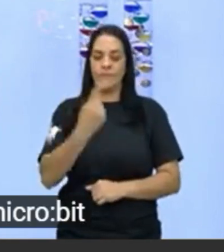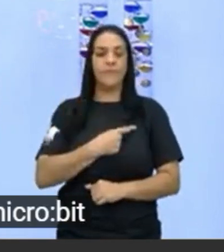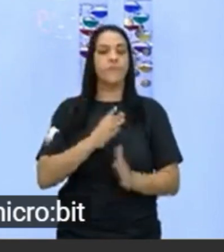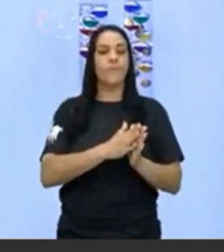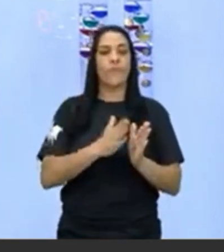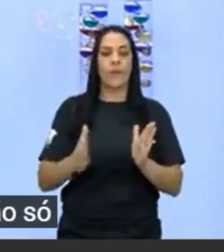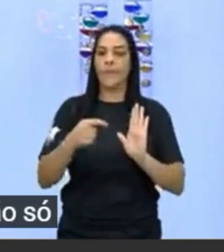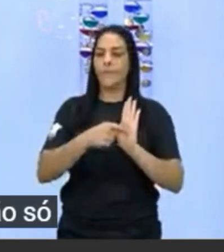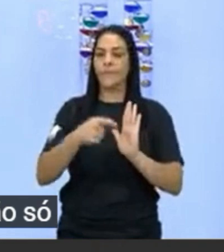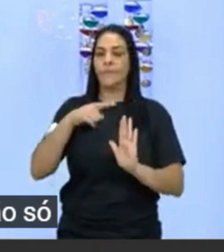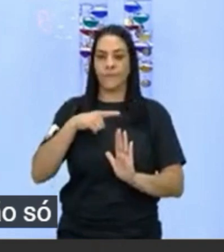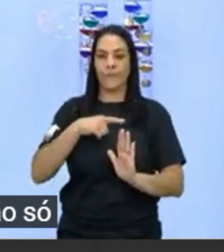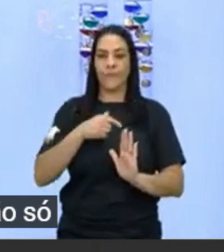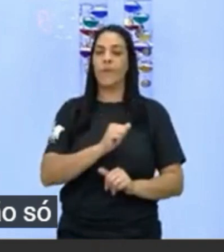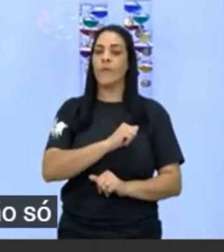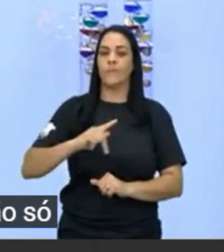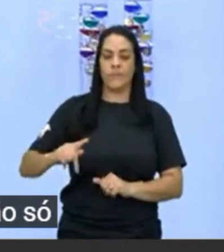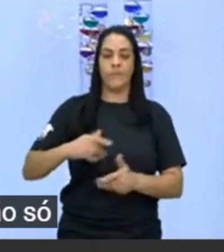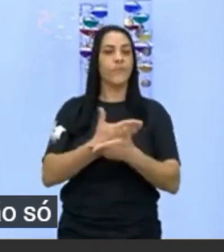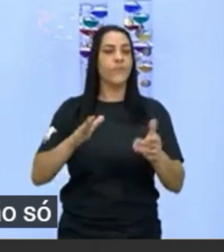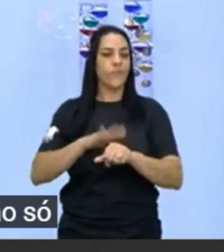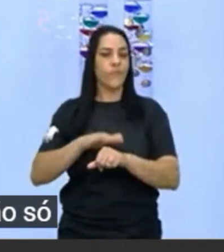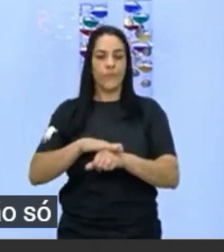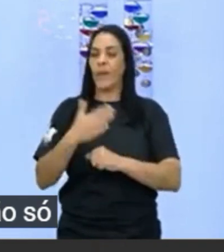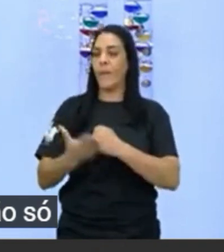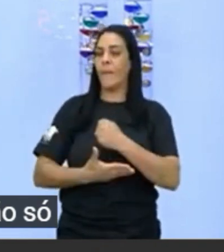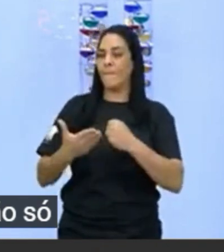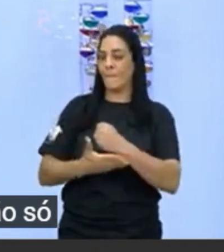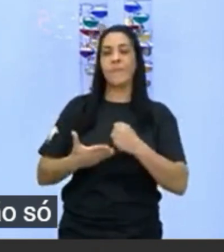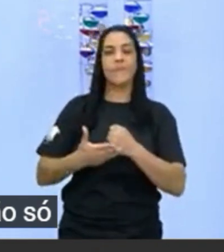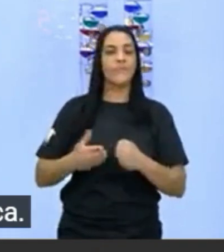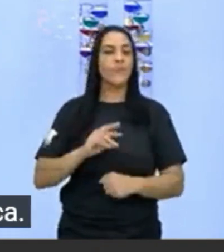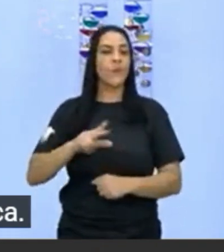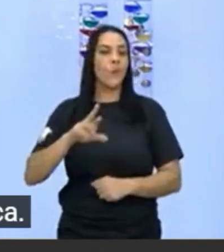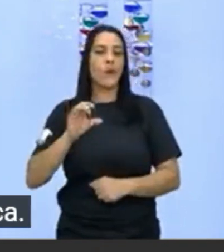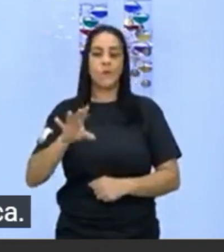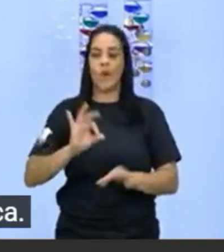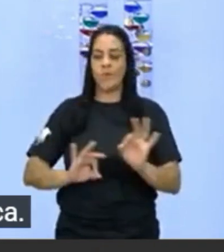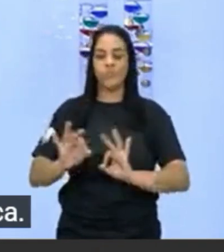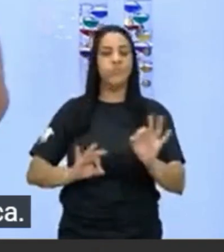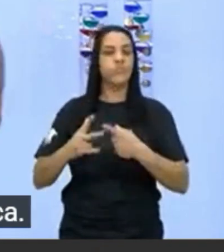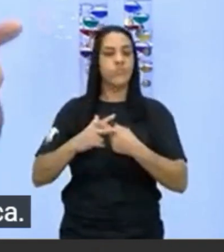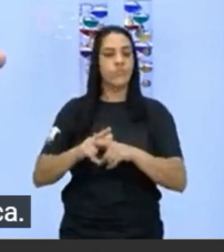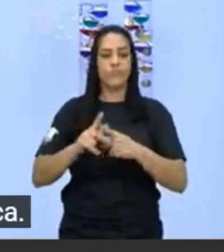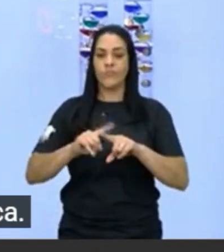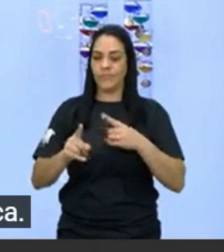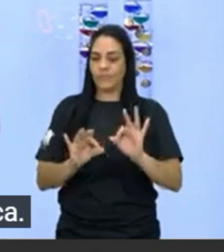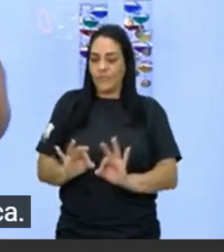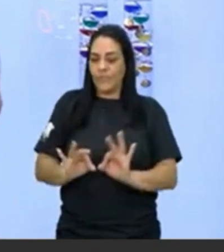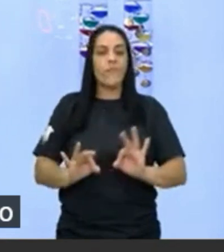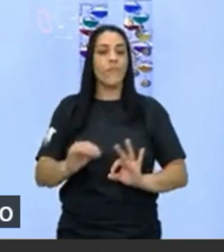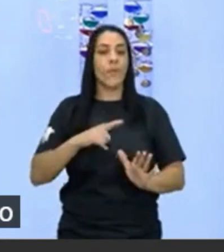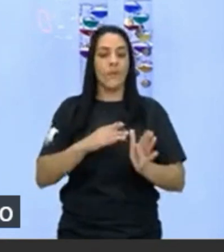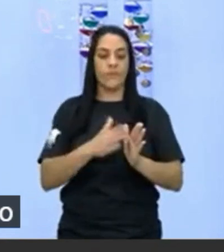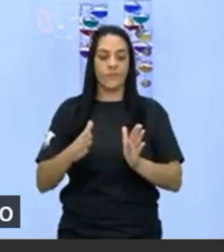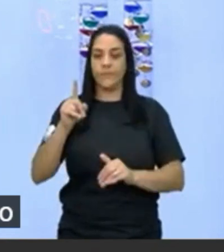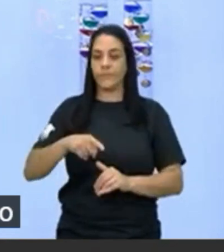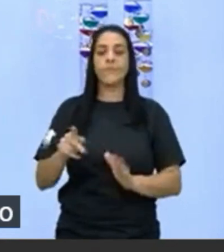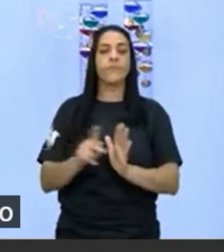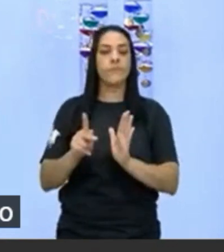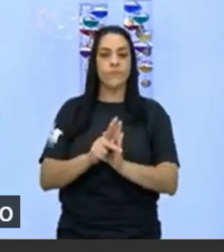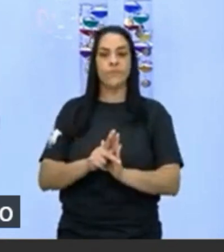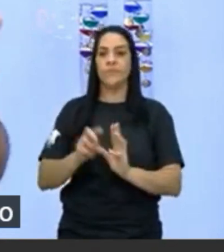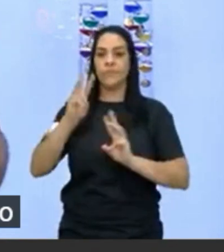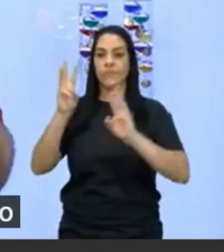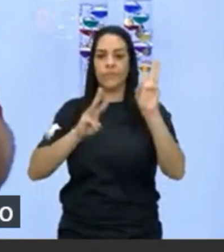nossa plaquinha Microbit, ela tem uma plataforma onde a gente faz basicamente não só a configuração dela, mas a programação dessa placa. Essa programação